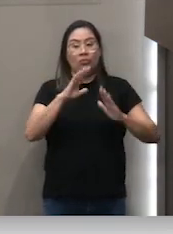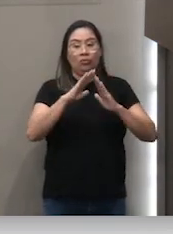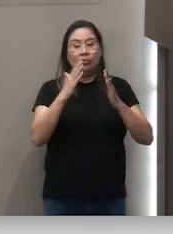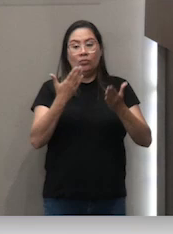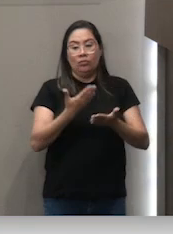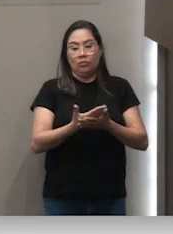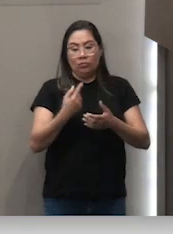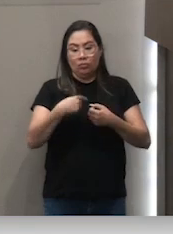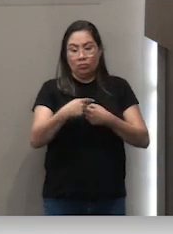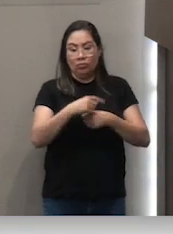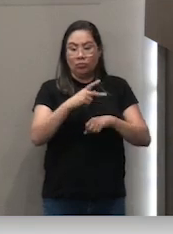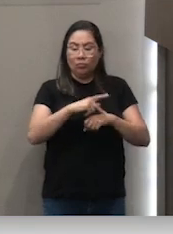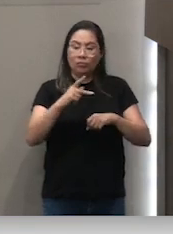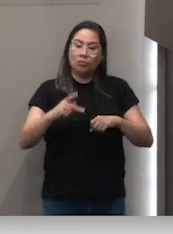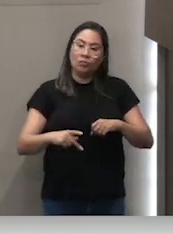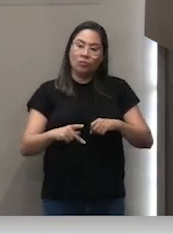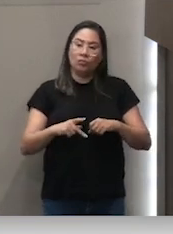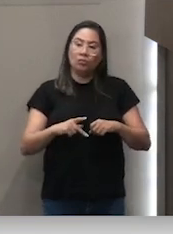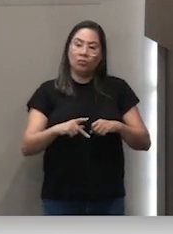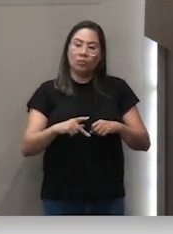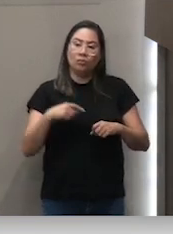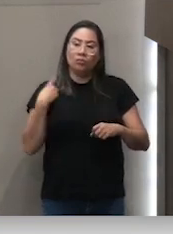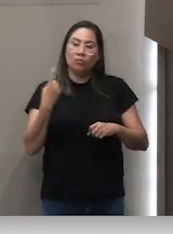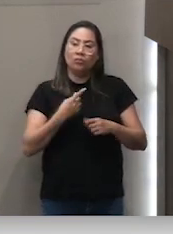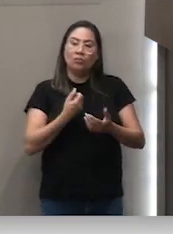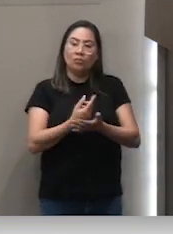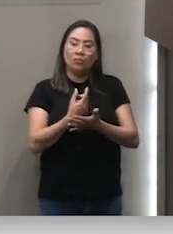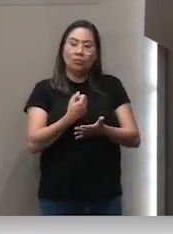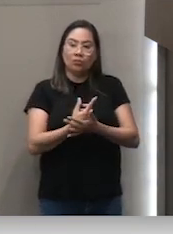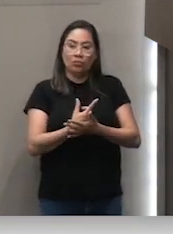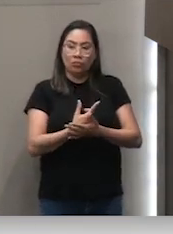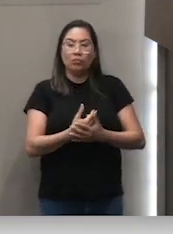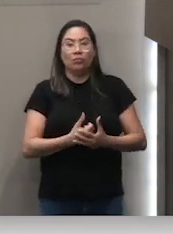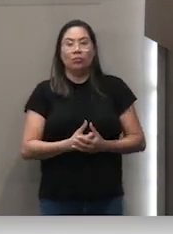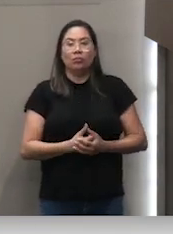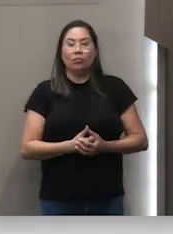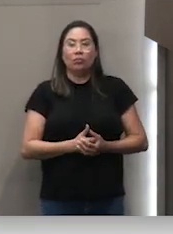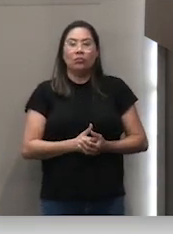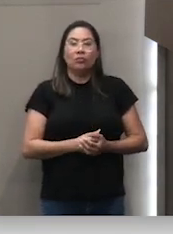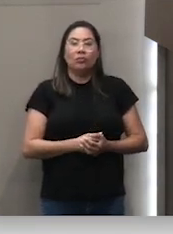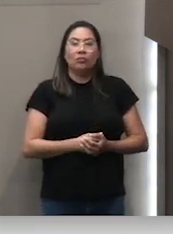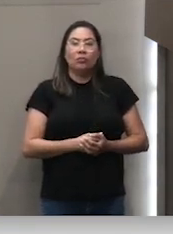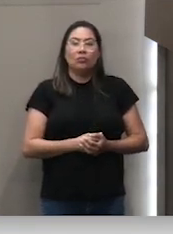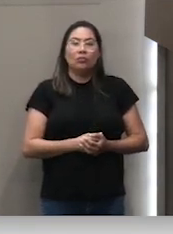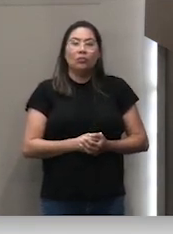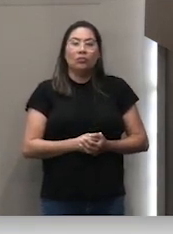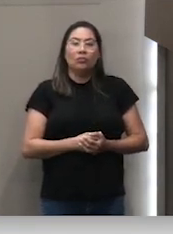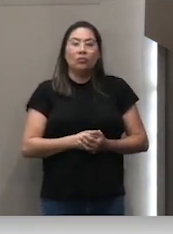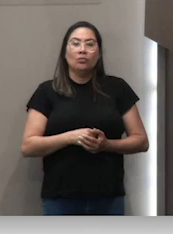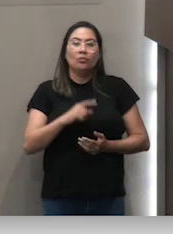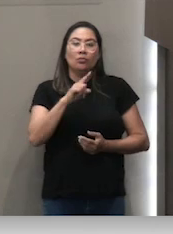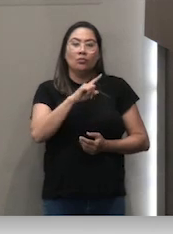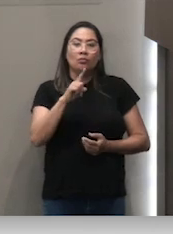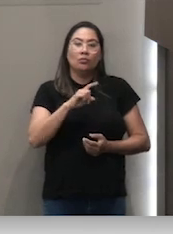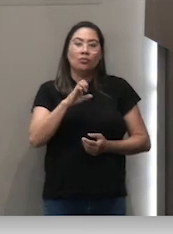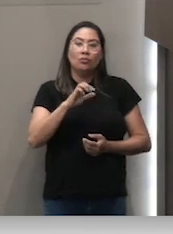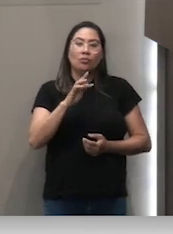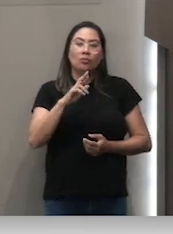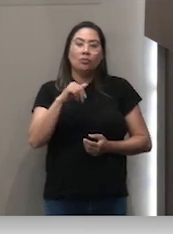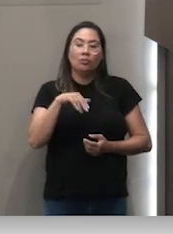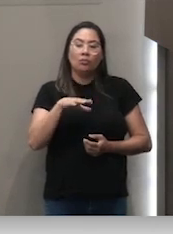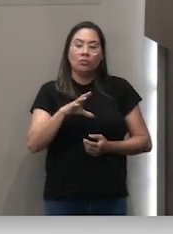aqui no município de Passo Fundo. O município de Passo Fundo vai adquirir, vou citar como esses aí, a Zeferino Demetrio Coste, a